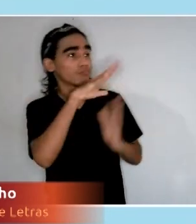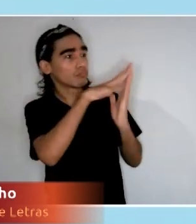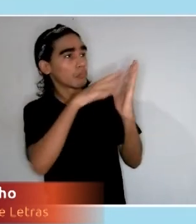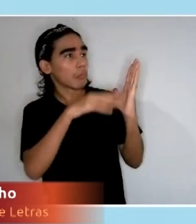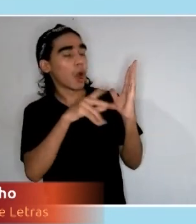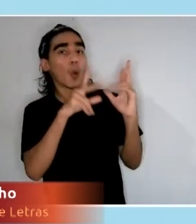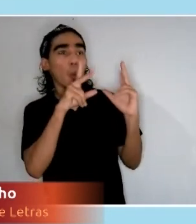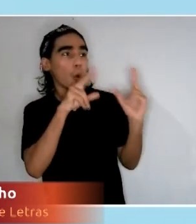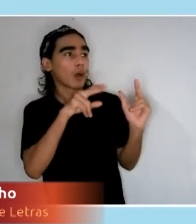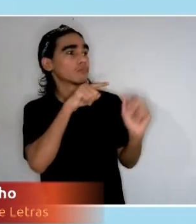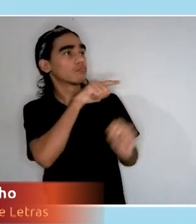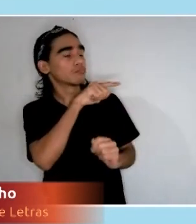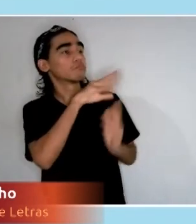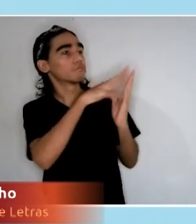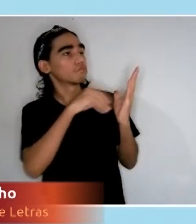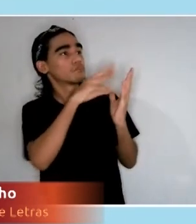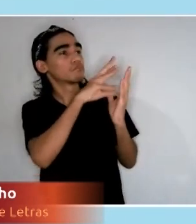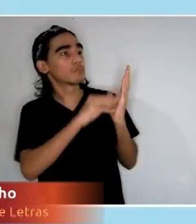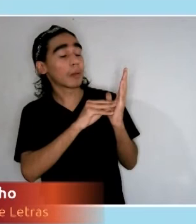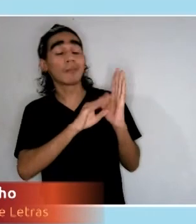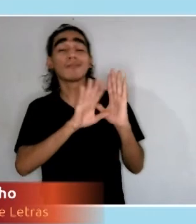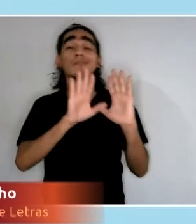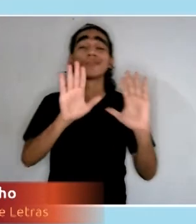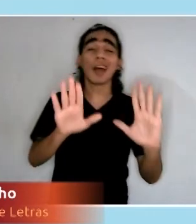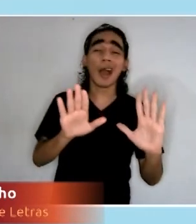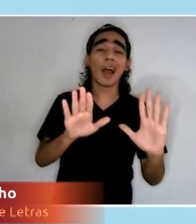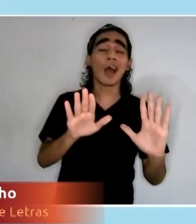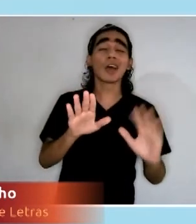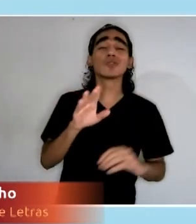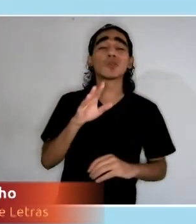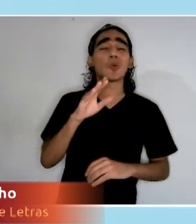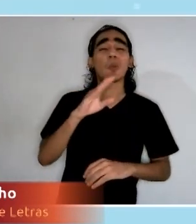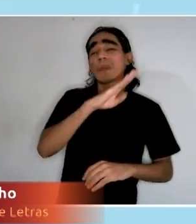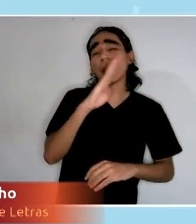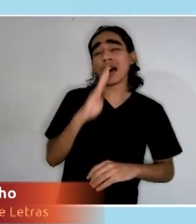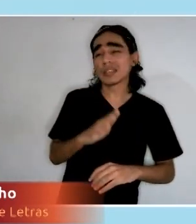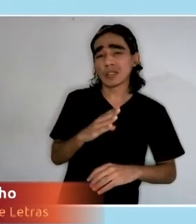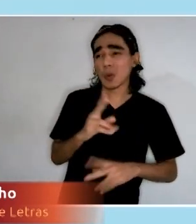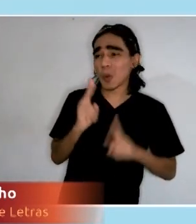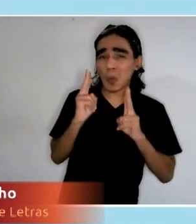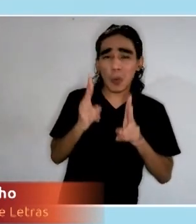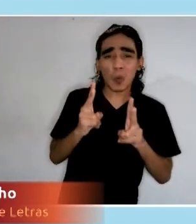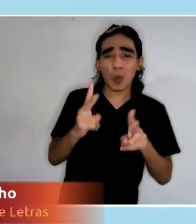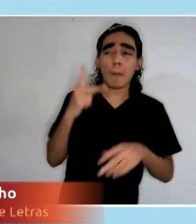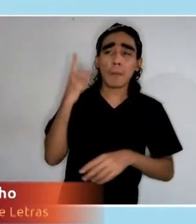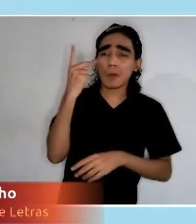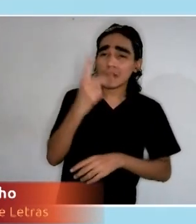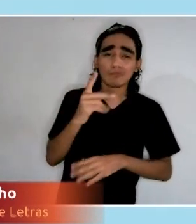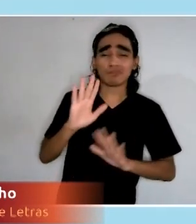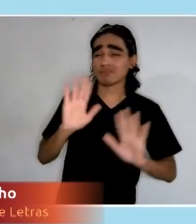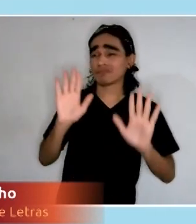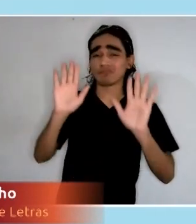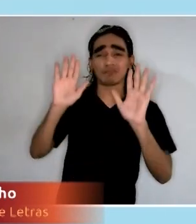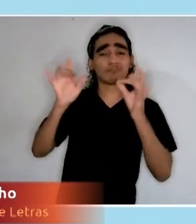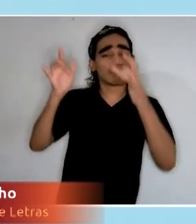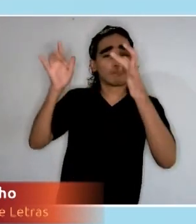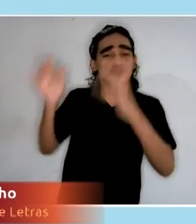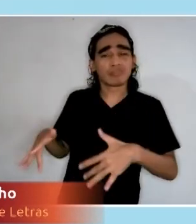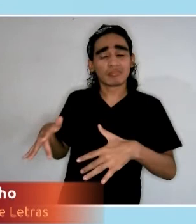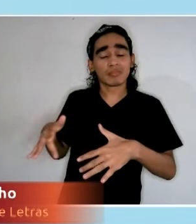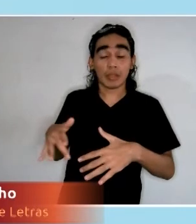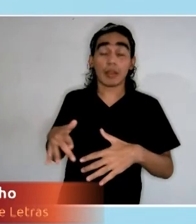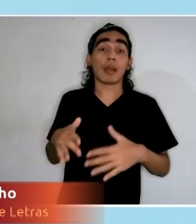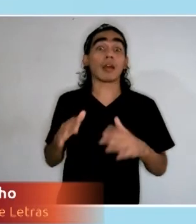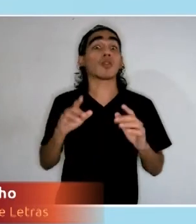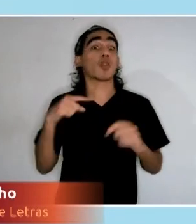Brasil ensinou. Só que o Brasil desaprendeu, ou sei lá o que, não continuou com essas políticas. Então, agora está na hora de retomar, da